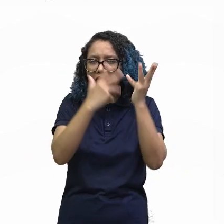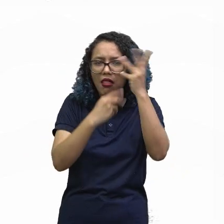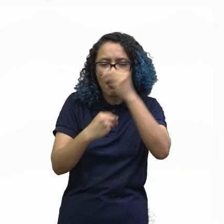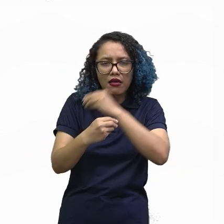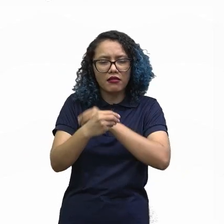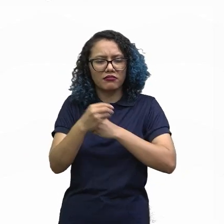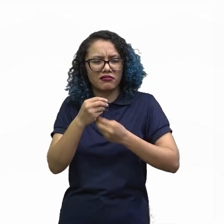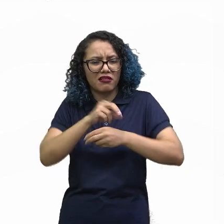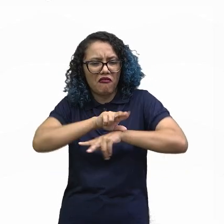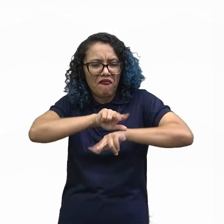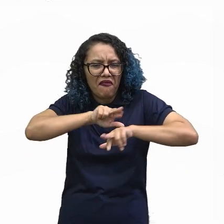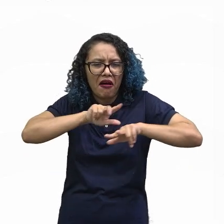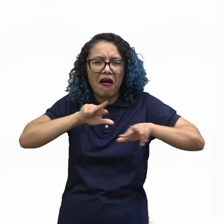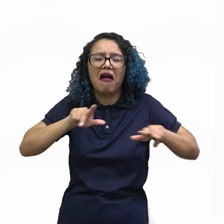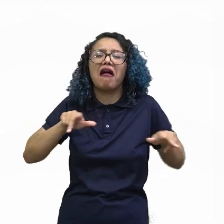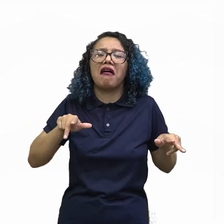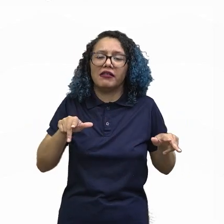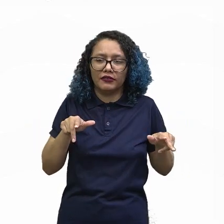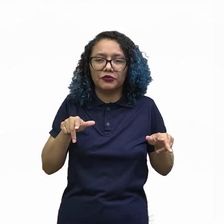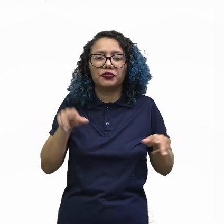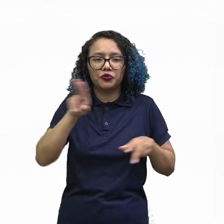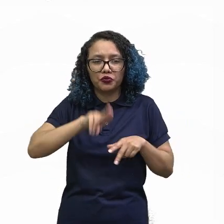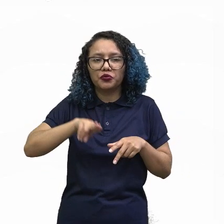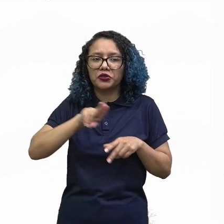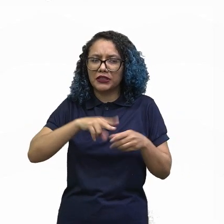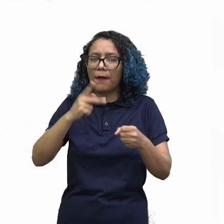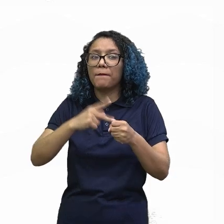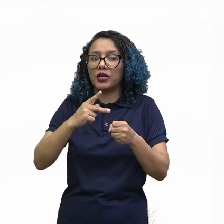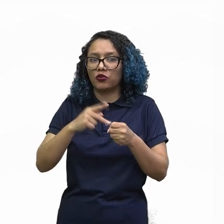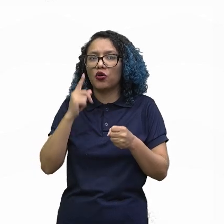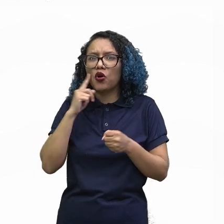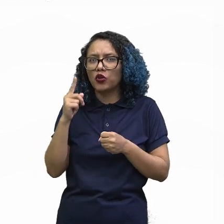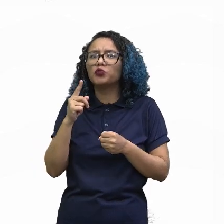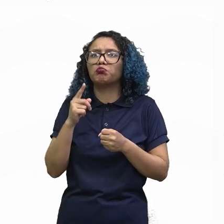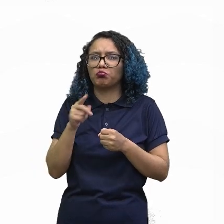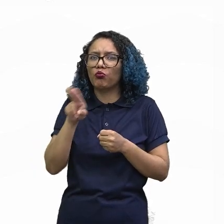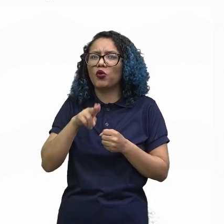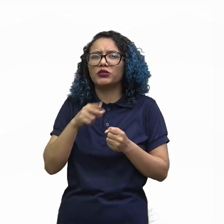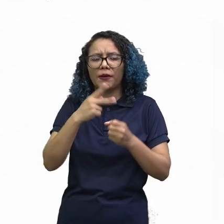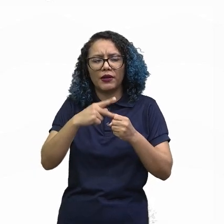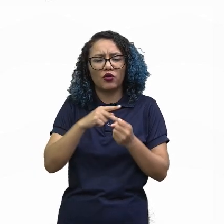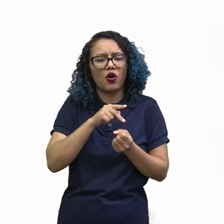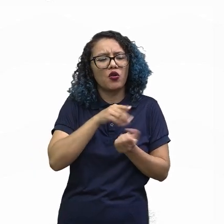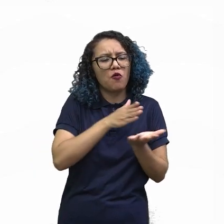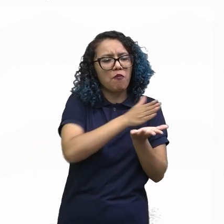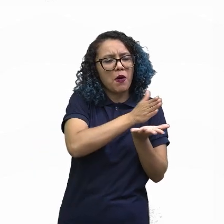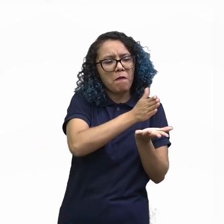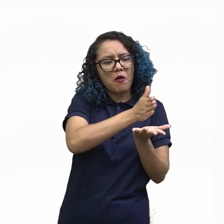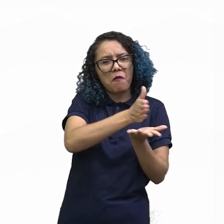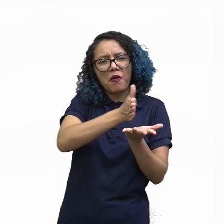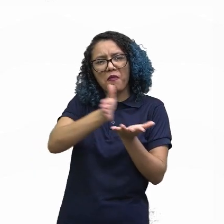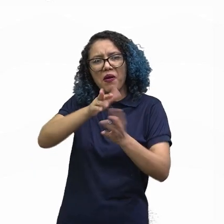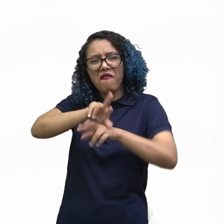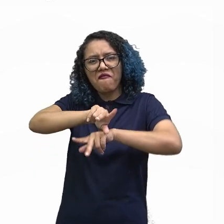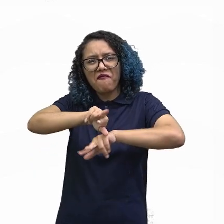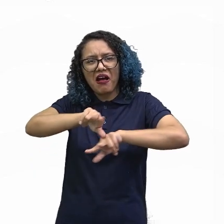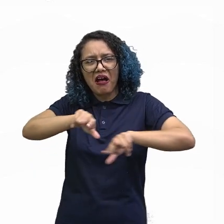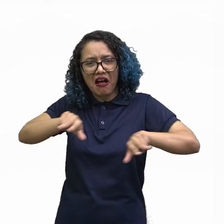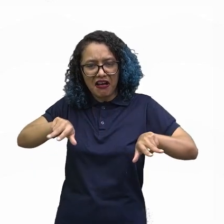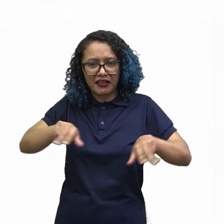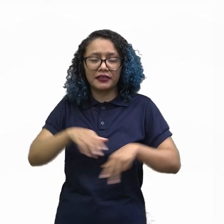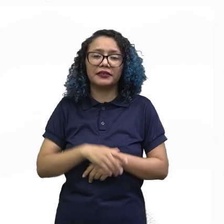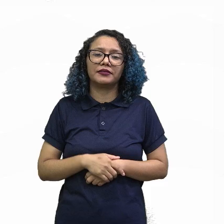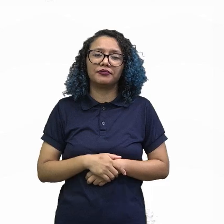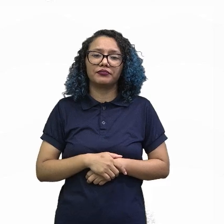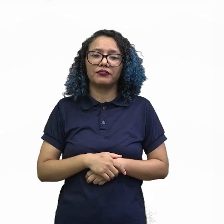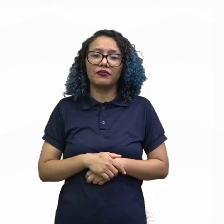cosméticos, entre outros, né? A utilização do petróleo, ela é ampla, né, pessoal? Hoje a gente até costuma dizer que a gente vive numa